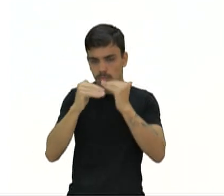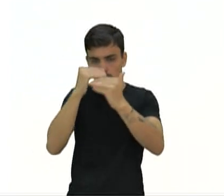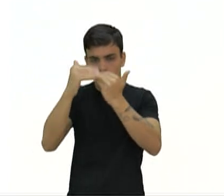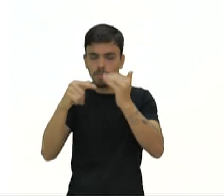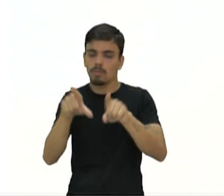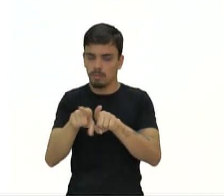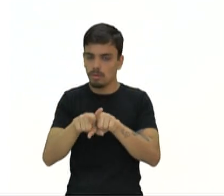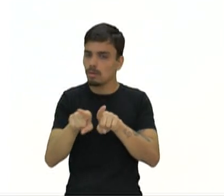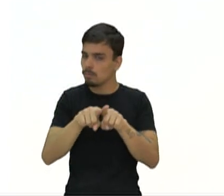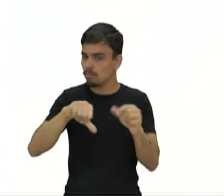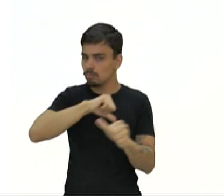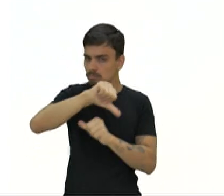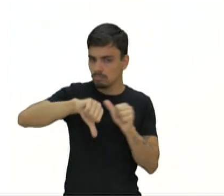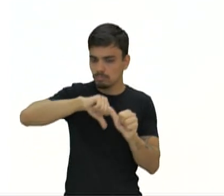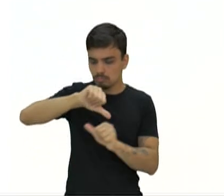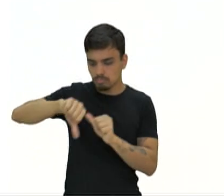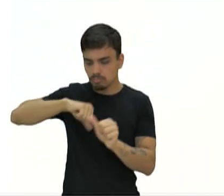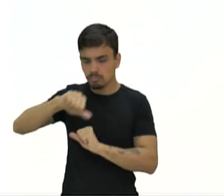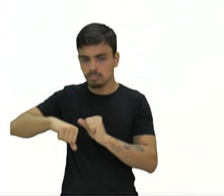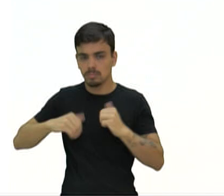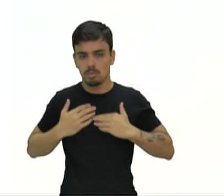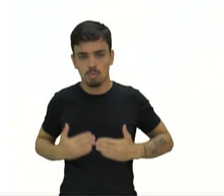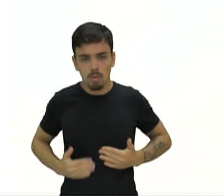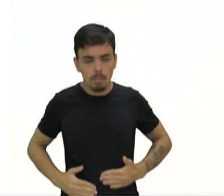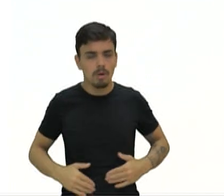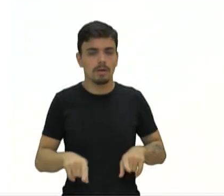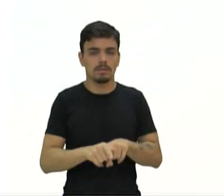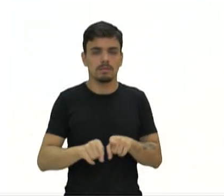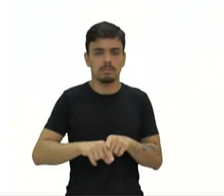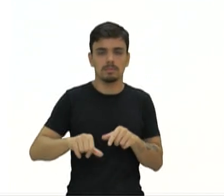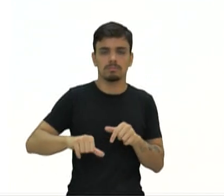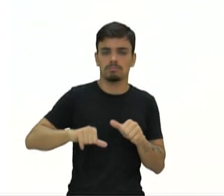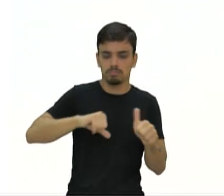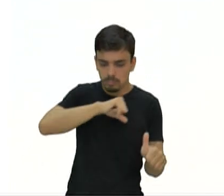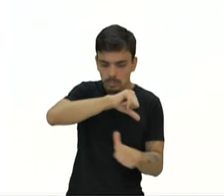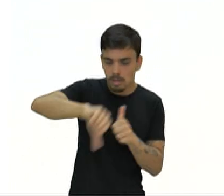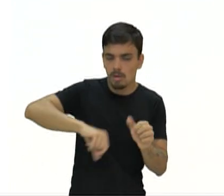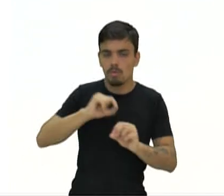Várias alterações. Alterações corporais, alterações muitas